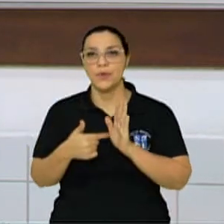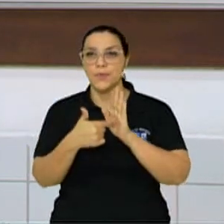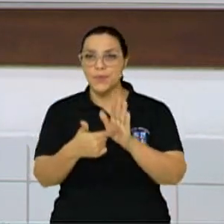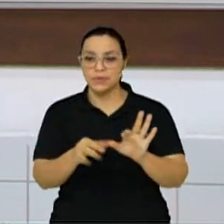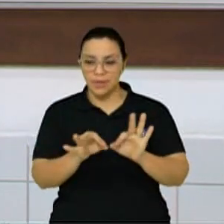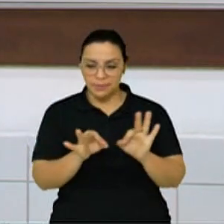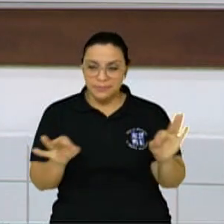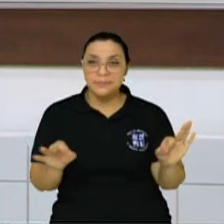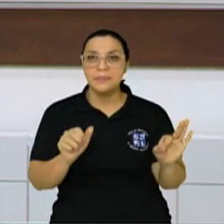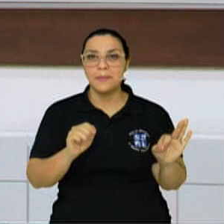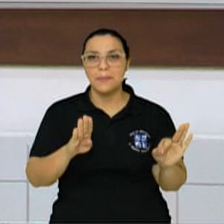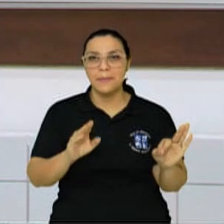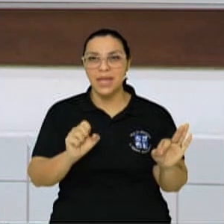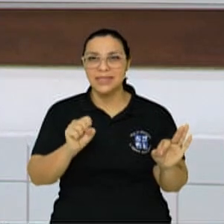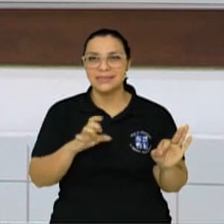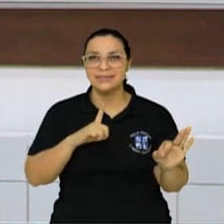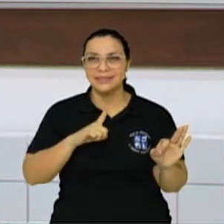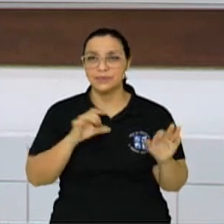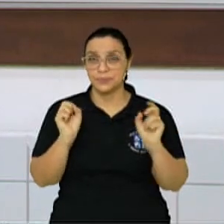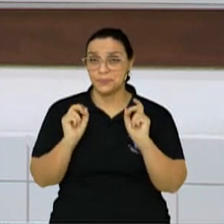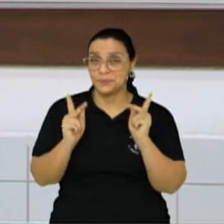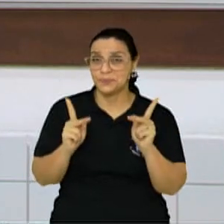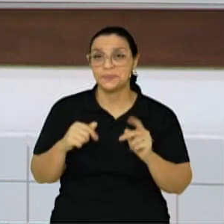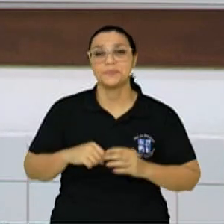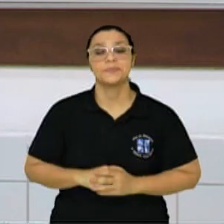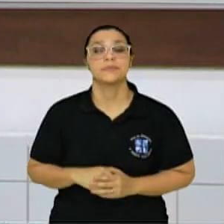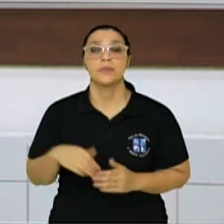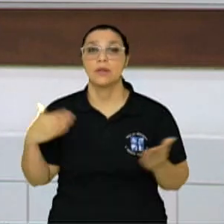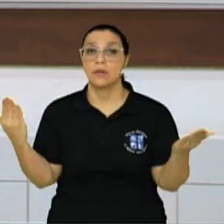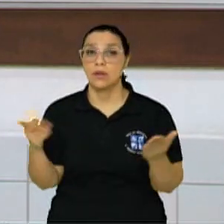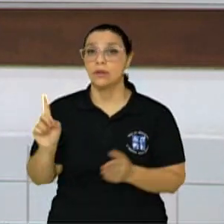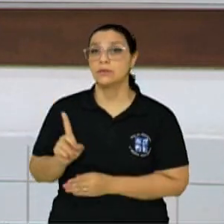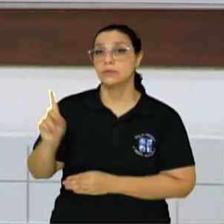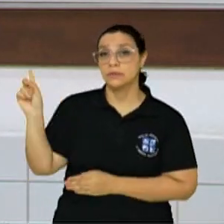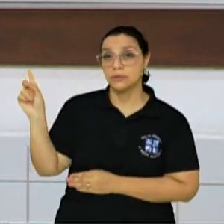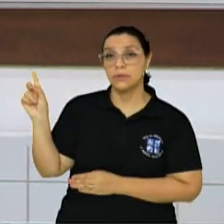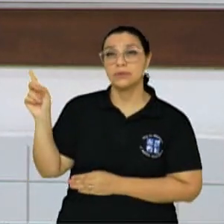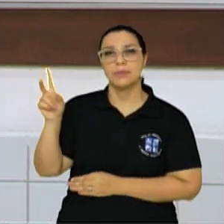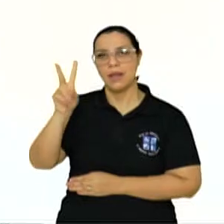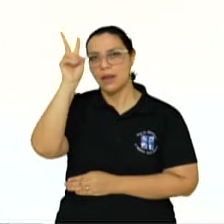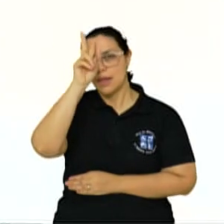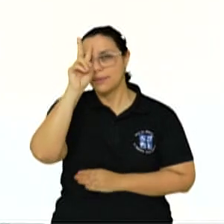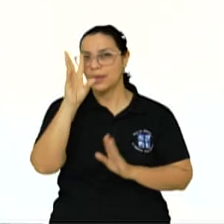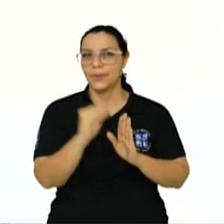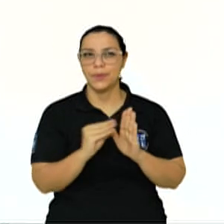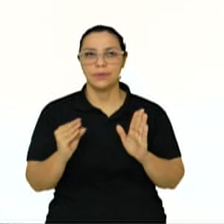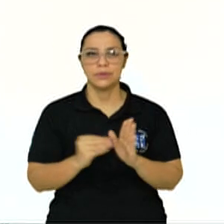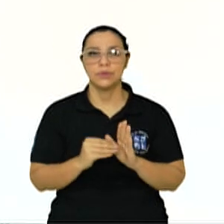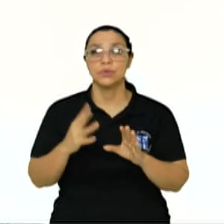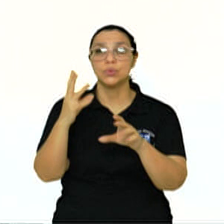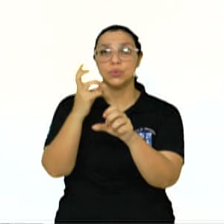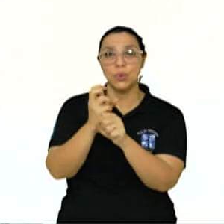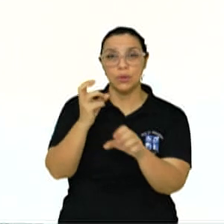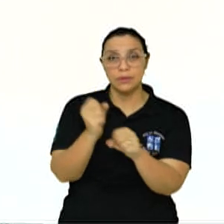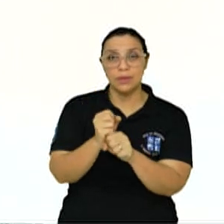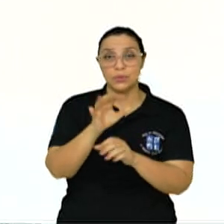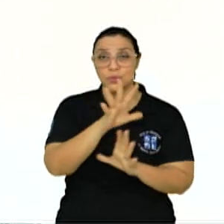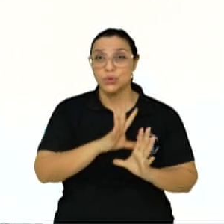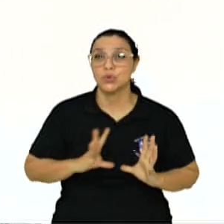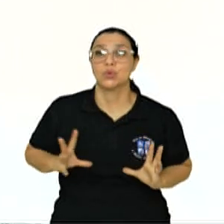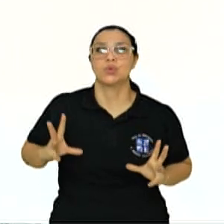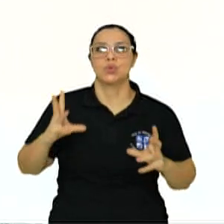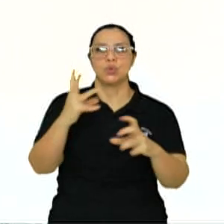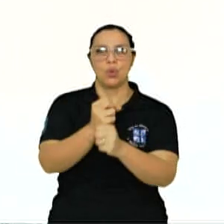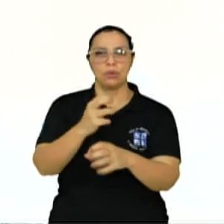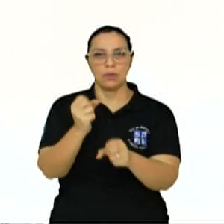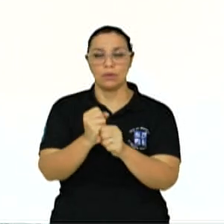é a apótema da base, tudo bem? Então, para a gente relembrar, o cálculo da superfície total